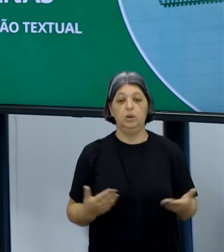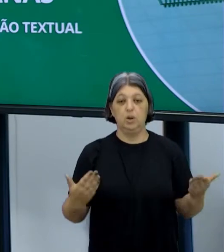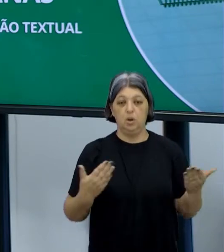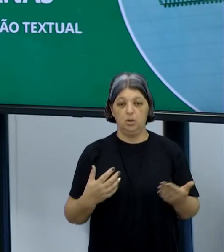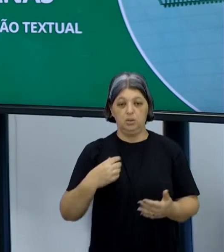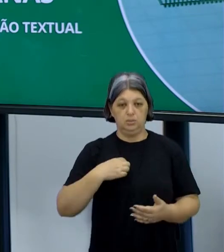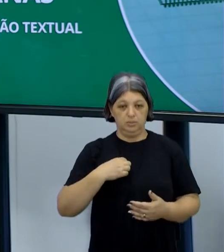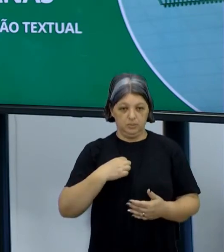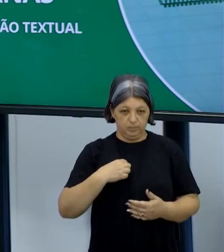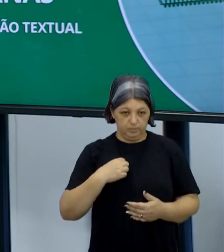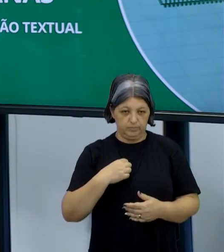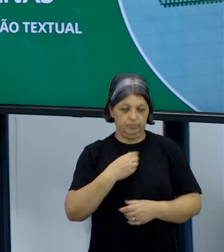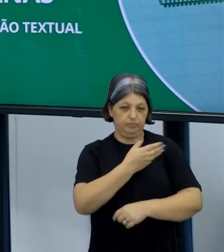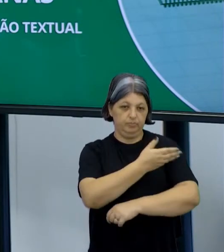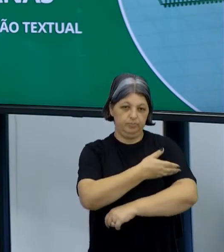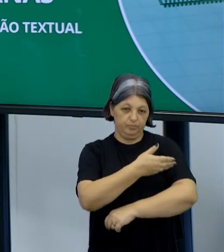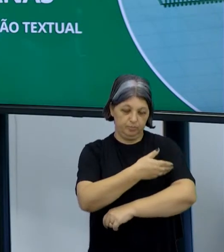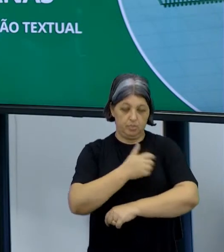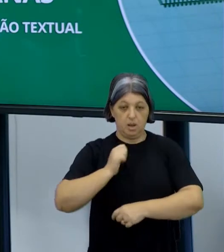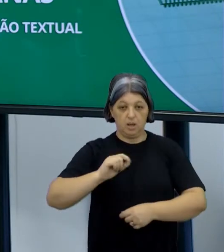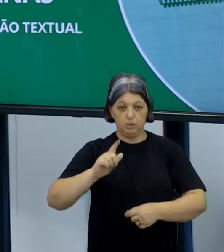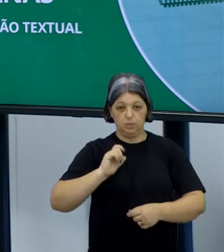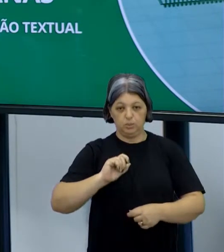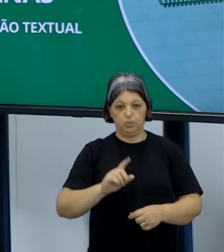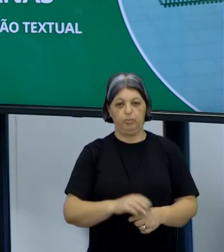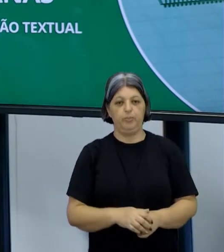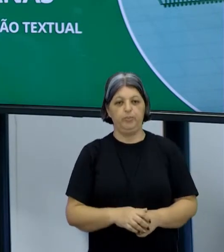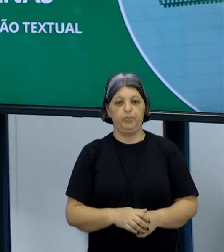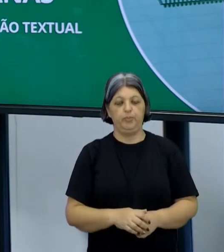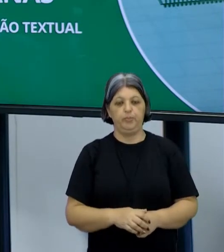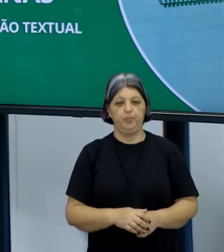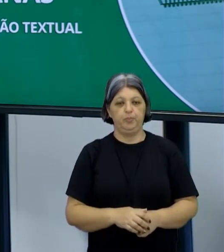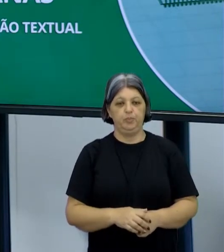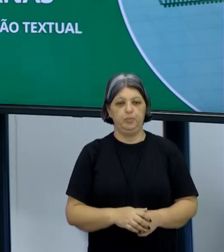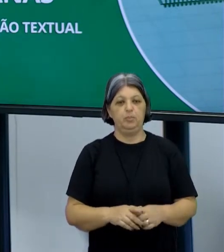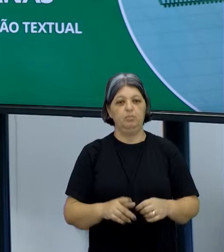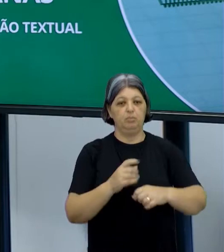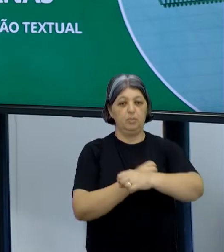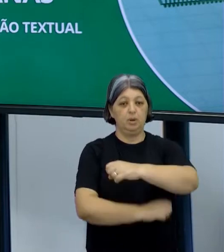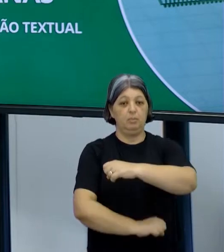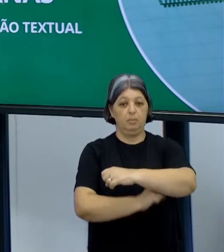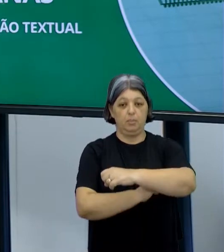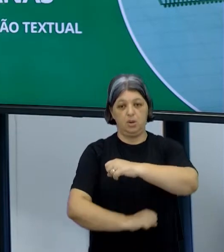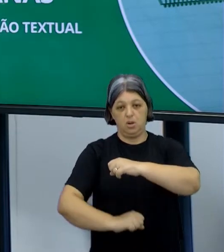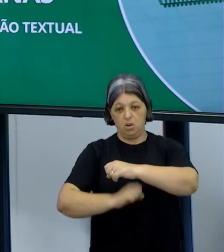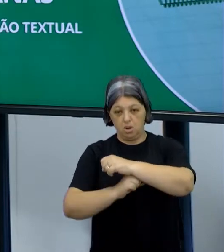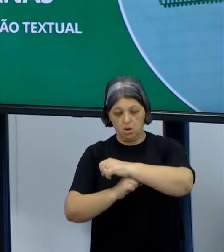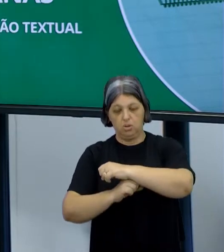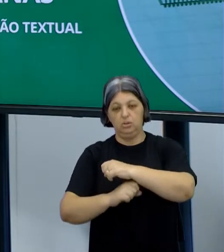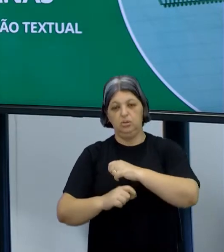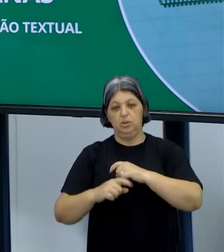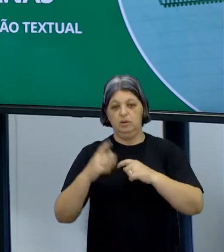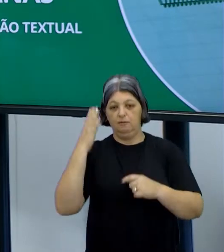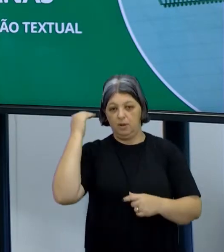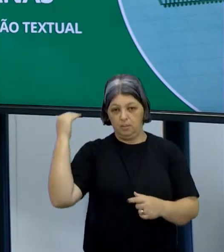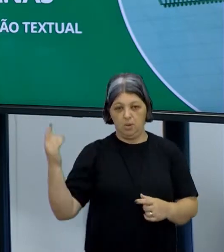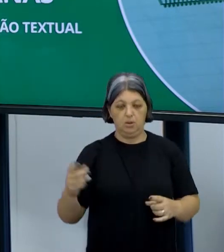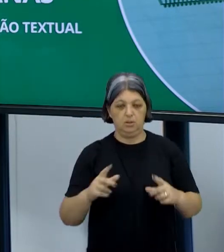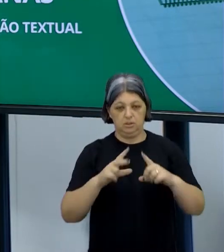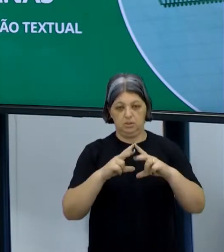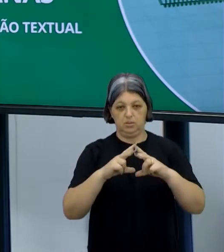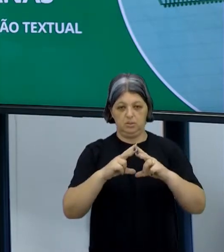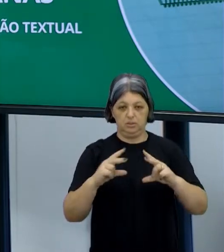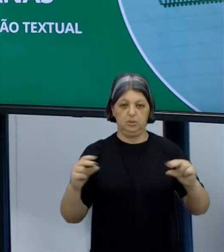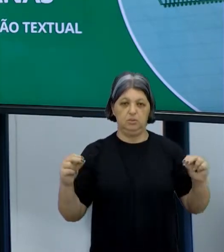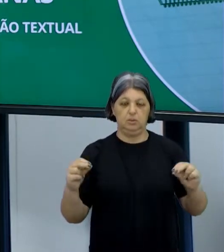uma blusinha baby look azul, com a estampa daquela ponte famosa de Florianópolis e uma calça jeans e um